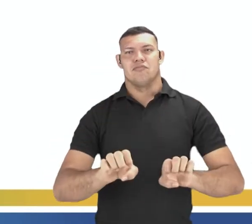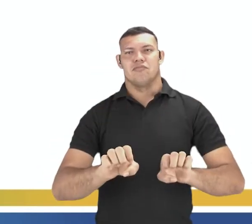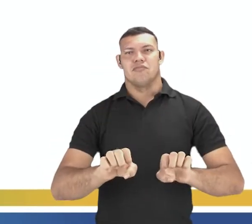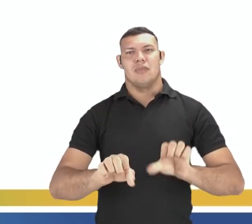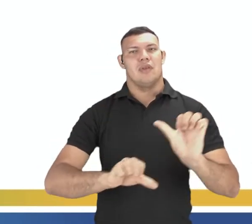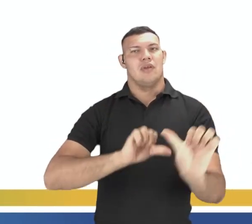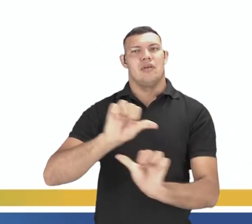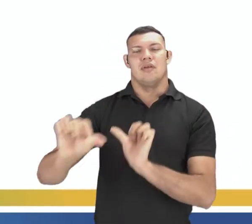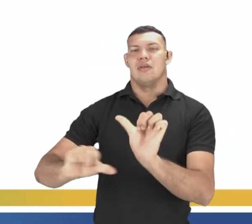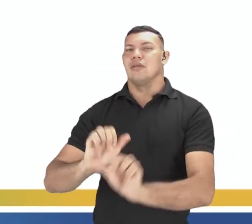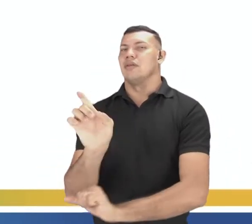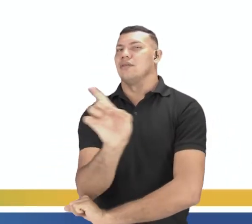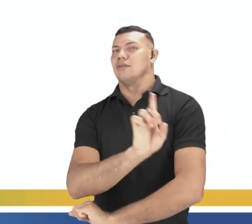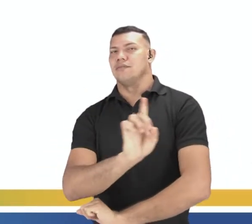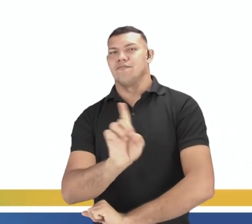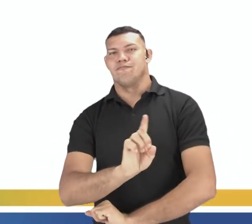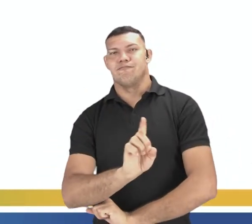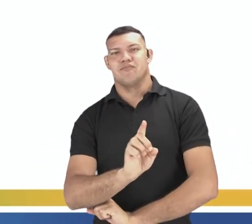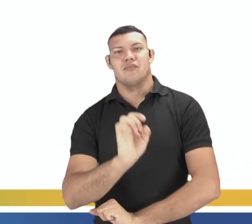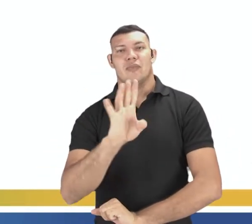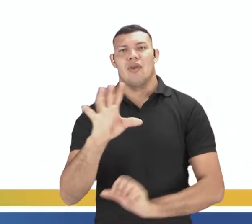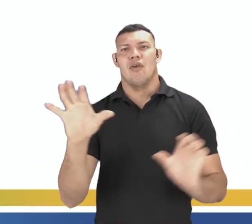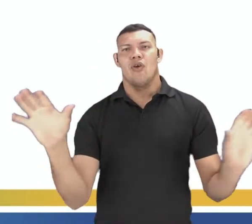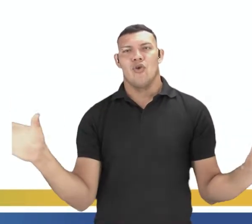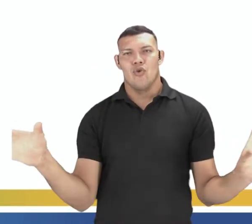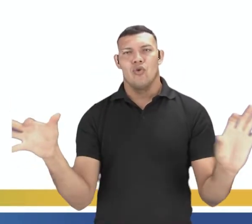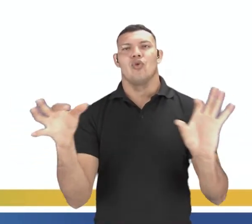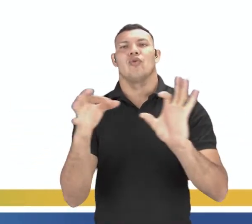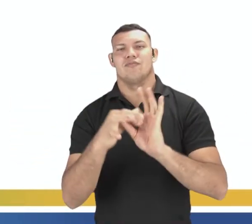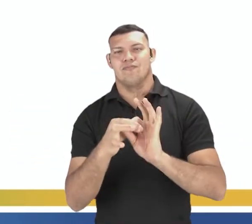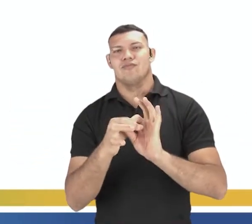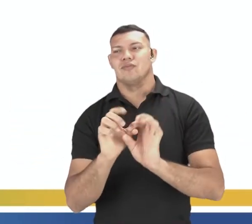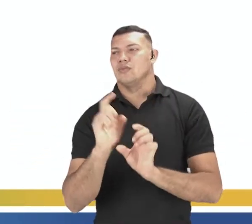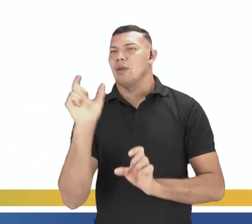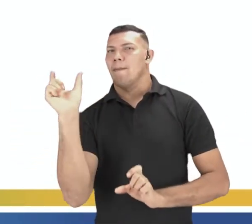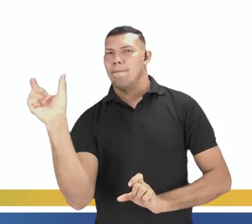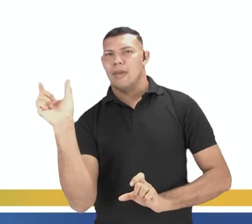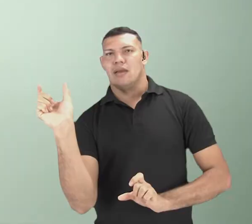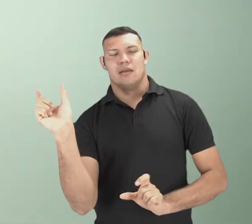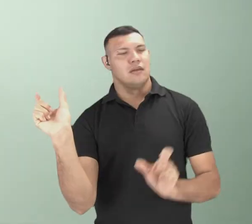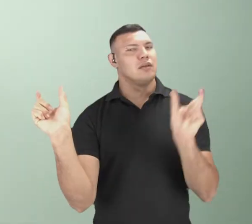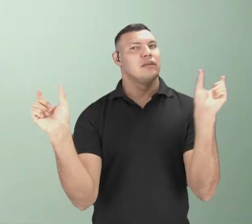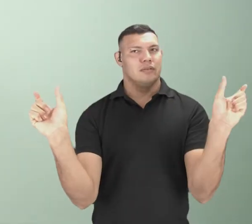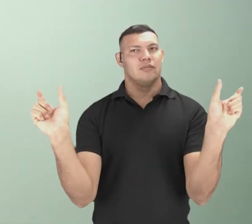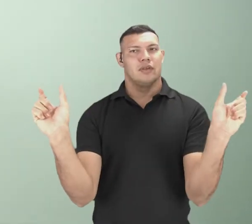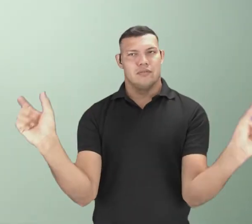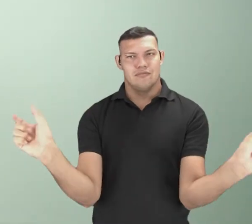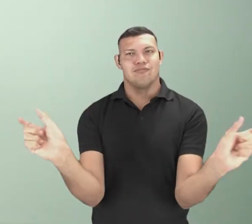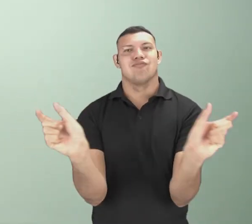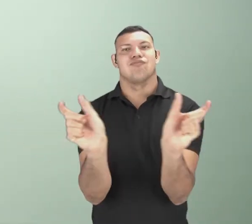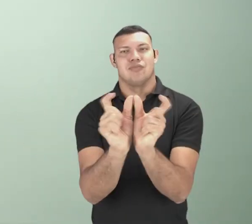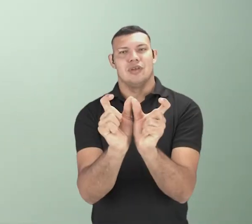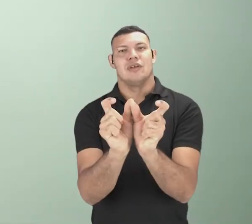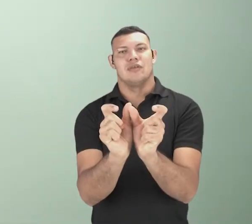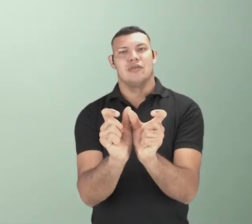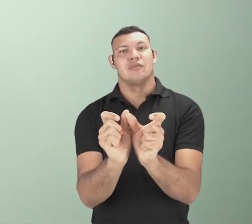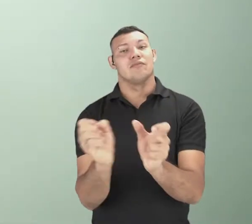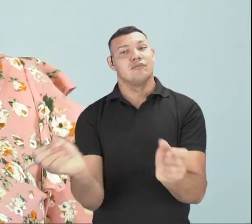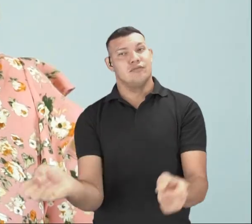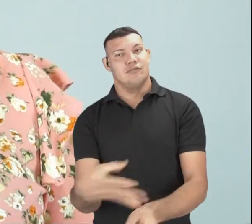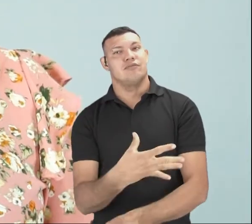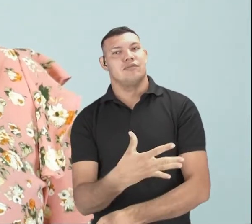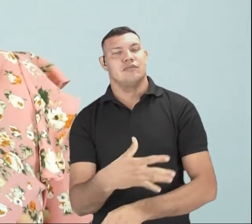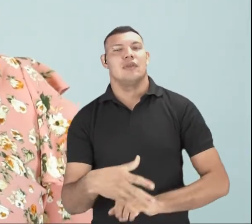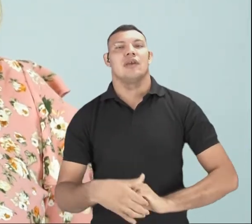Ou seja, você vai apenas unir duas palavras para formar uma nova palavra.